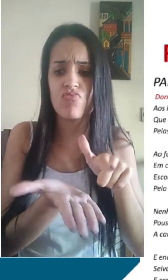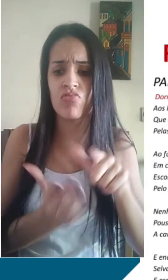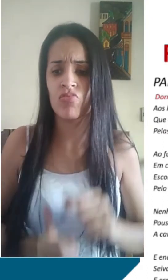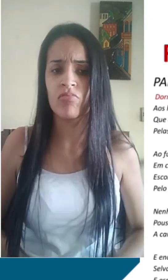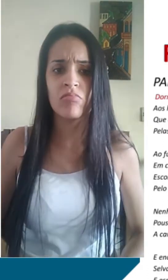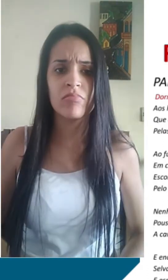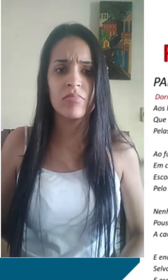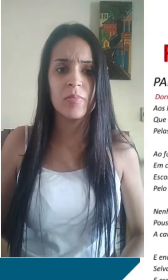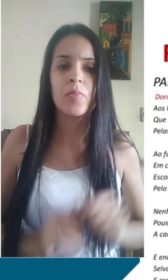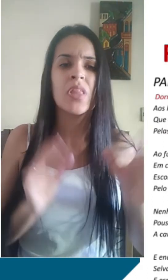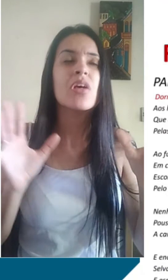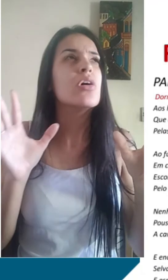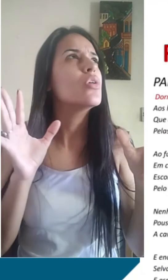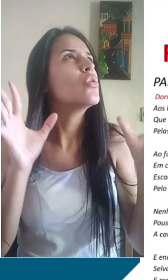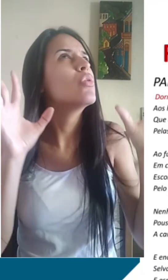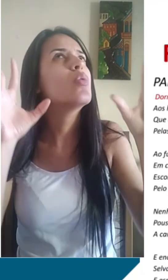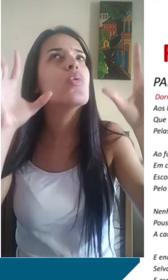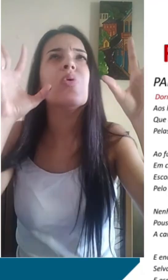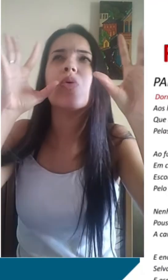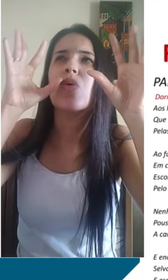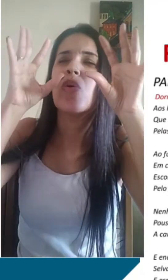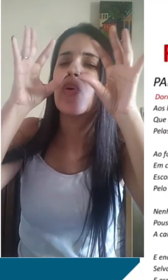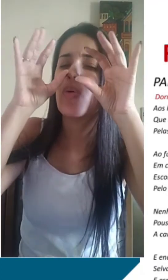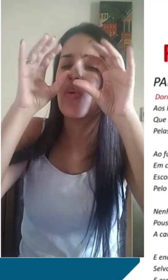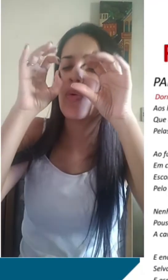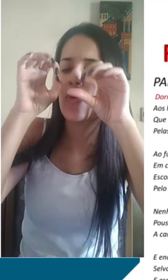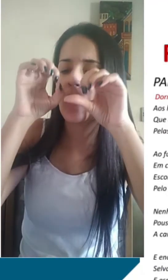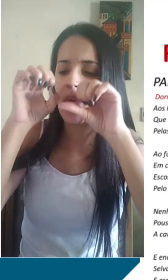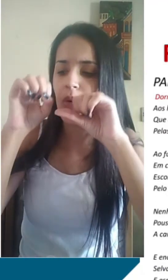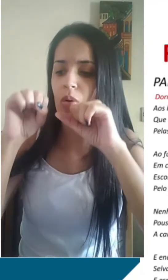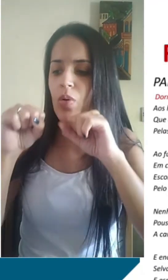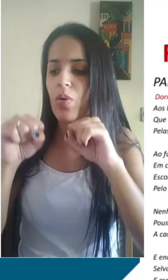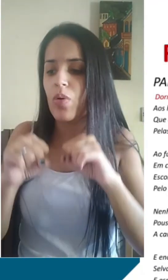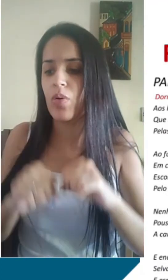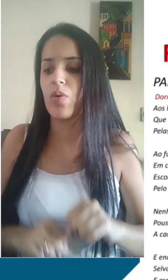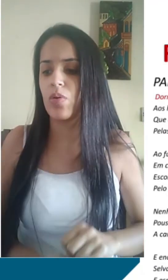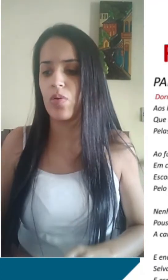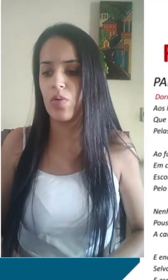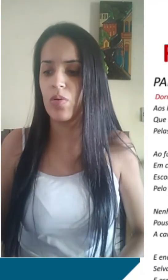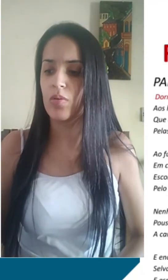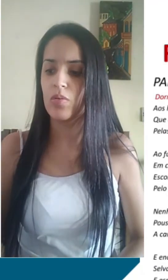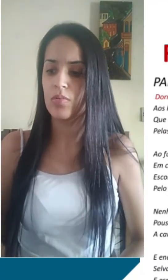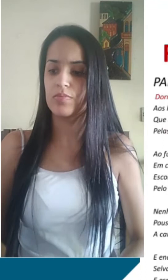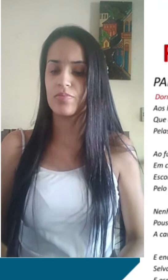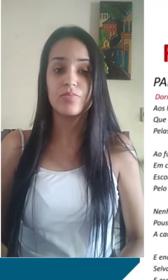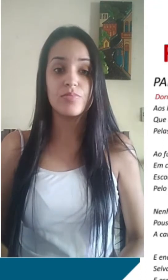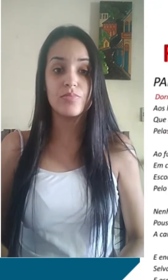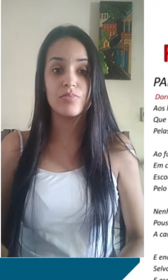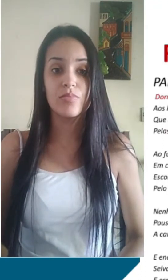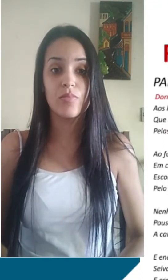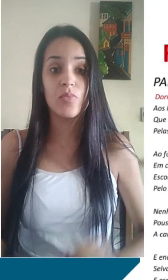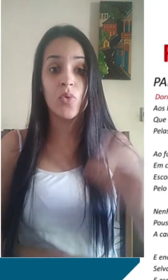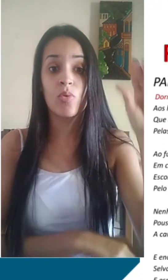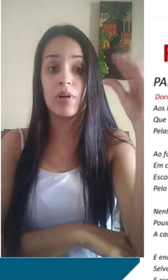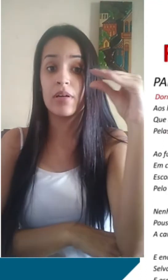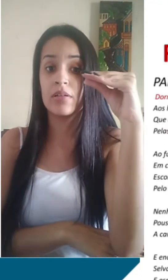campina, a rechã sob a noturna sombra. Enquanto o ganso vai, abstrato